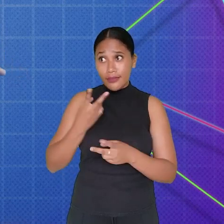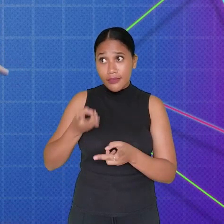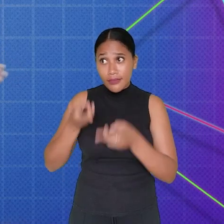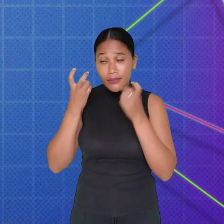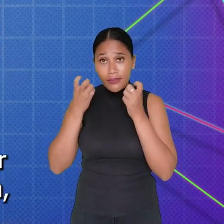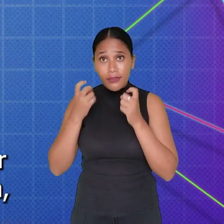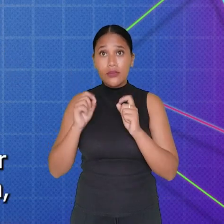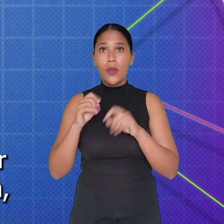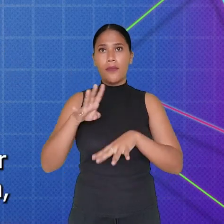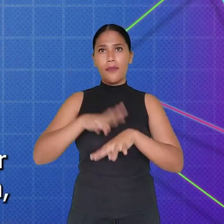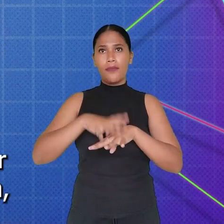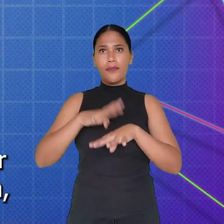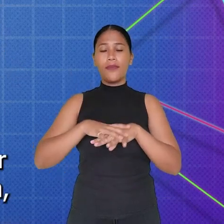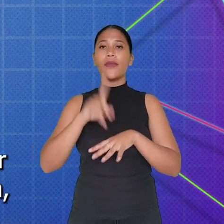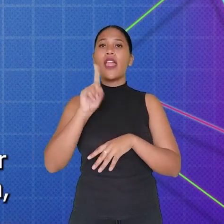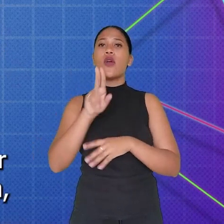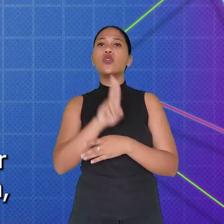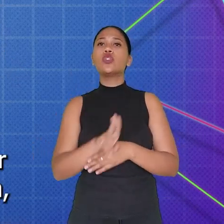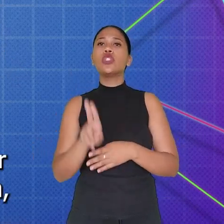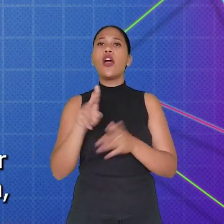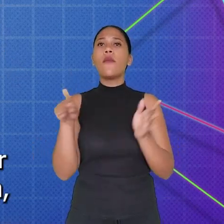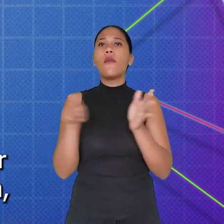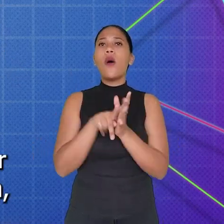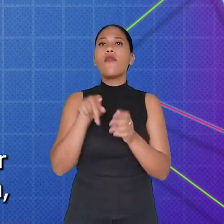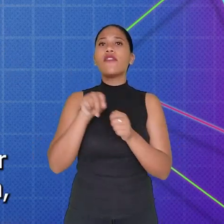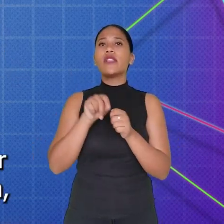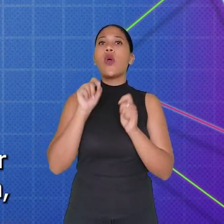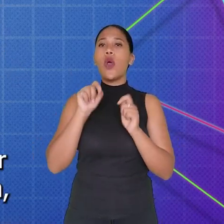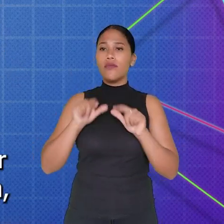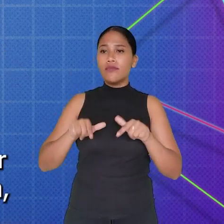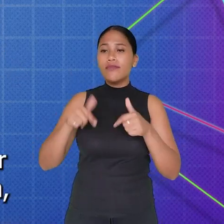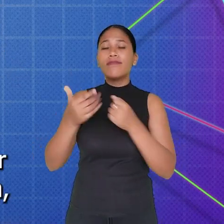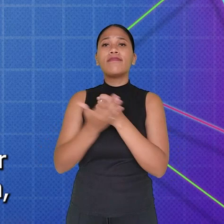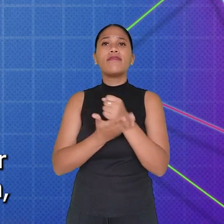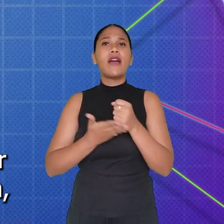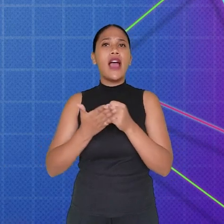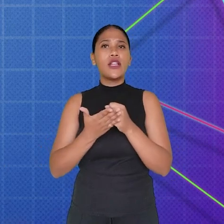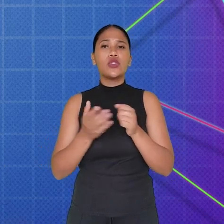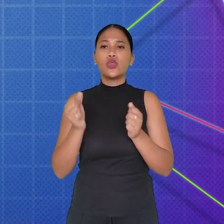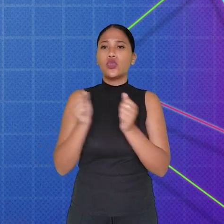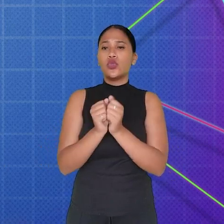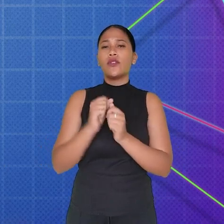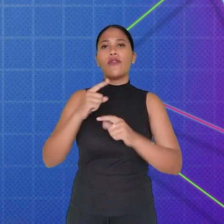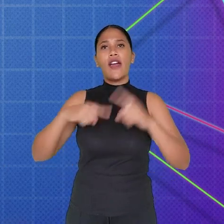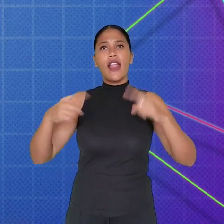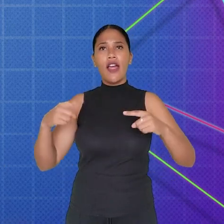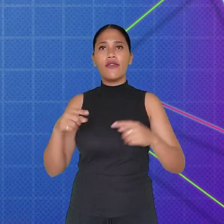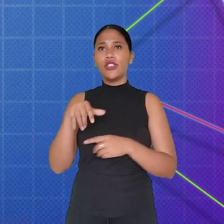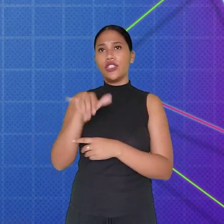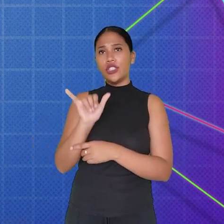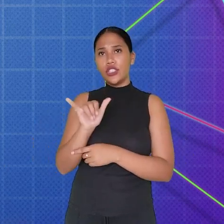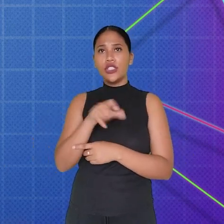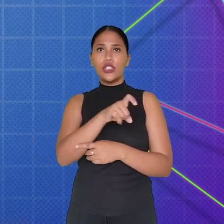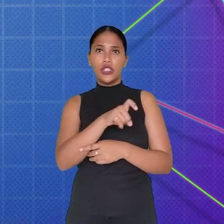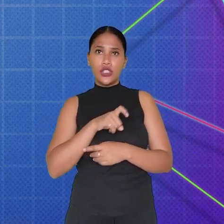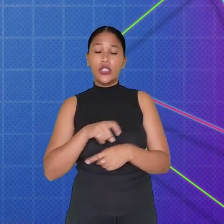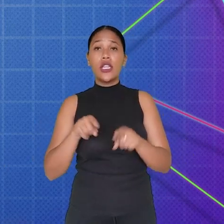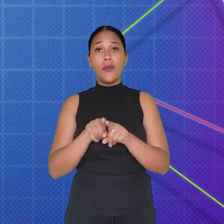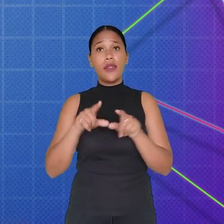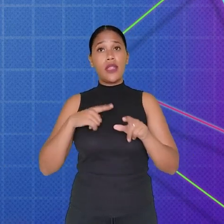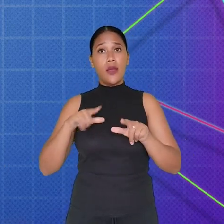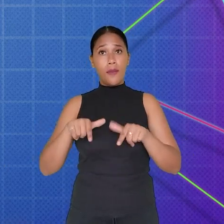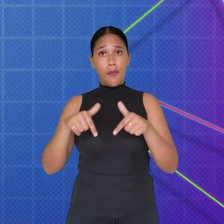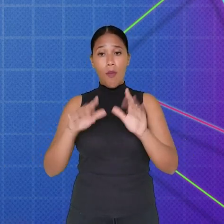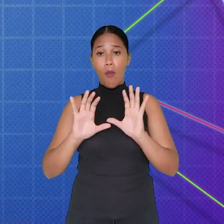x e y. E além disso, temos também o operador módulo, representado por porcentagem, que retorna o resto da divisão.